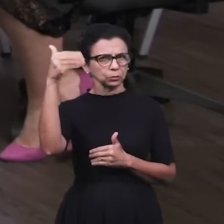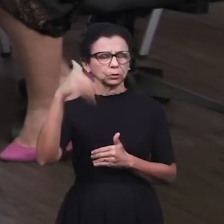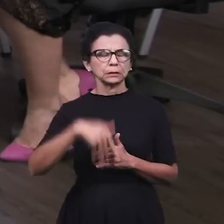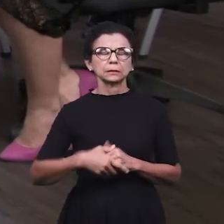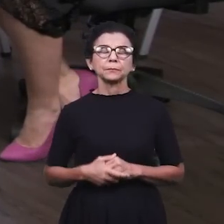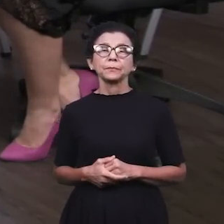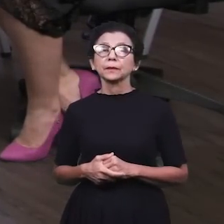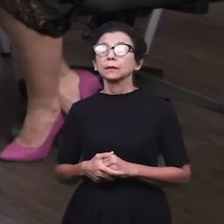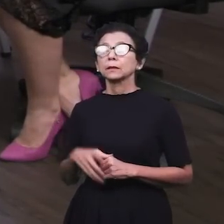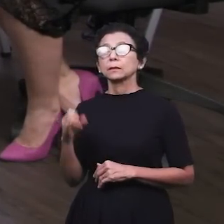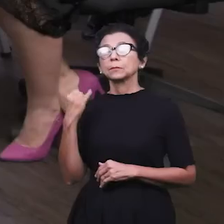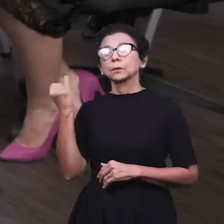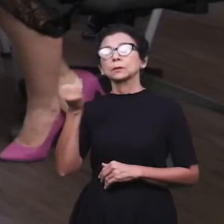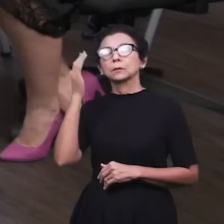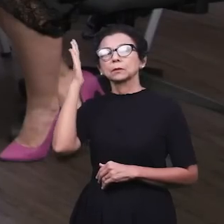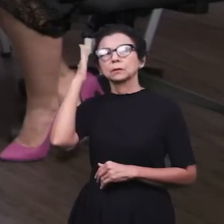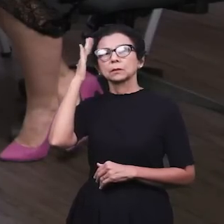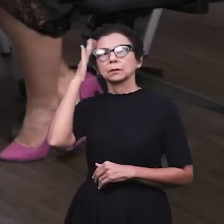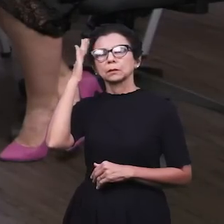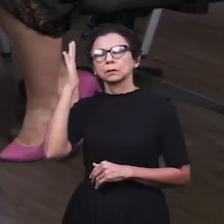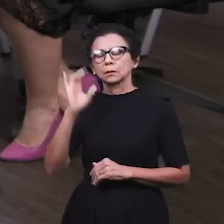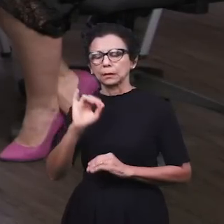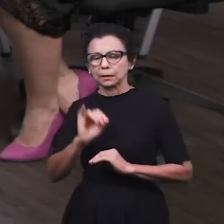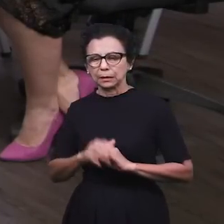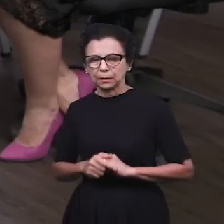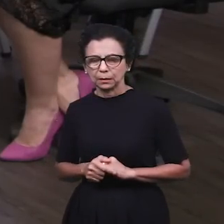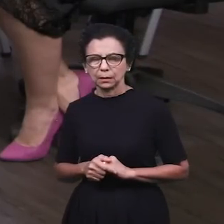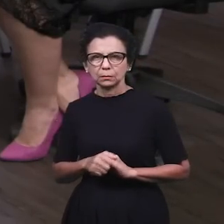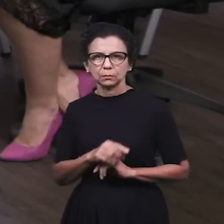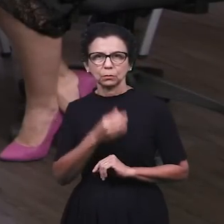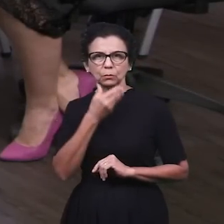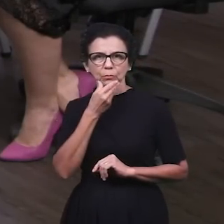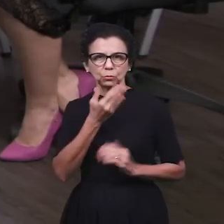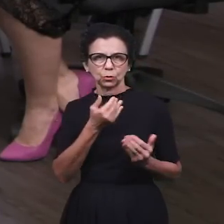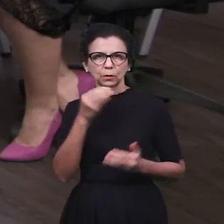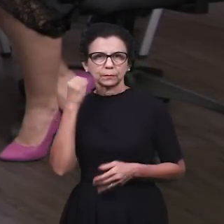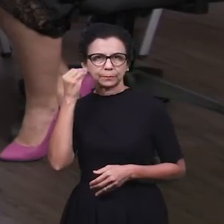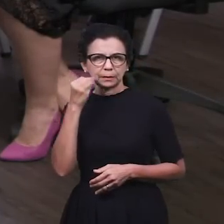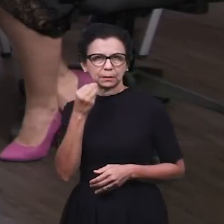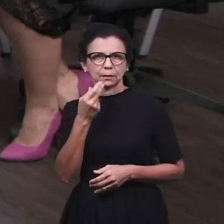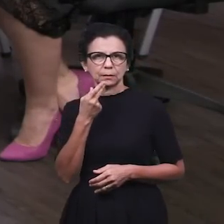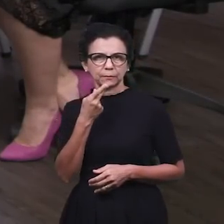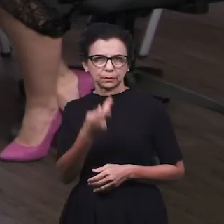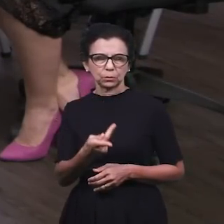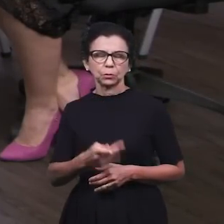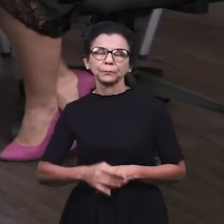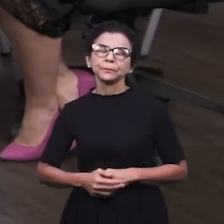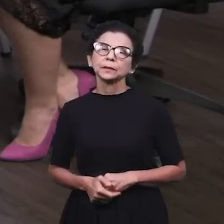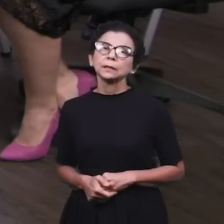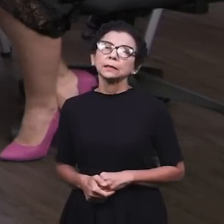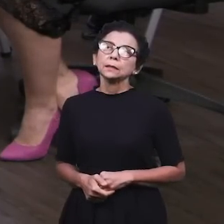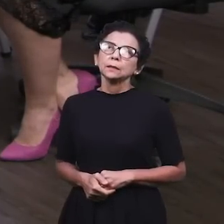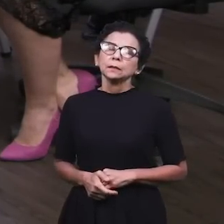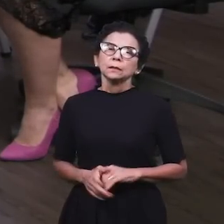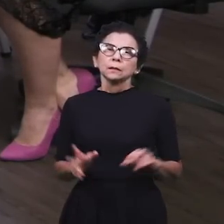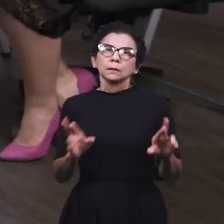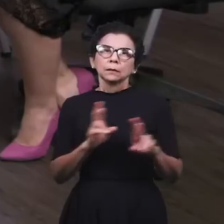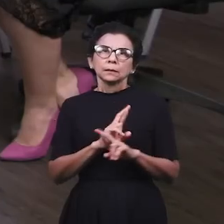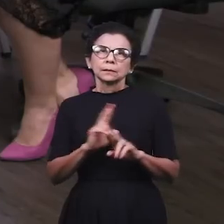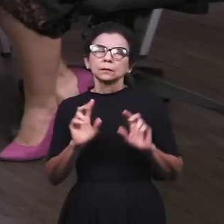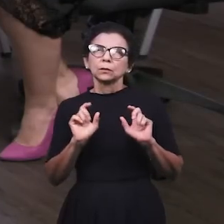que, segundo a experiência que o Gabriel contou, é que a questão do Senhor se